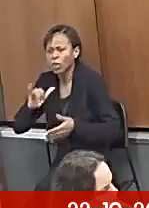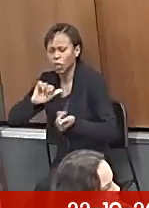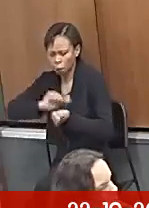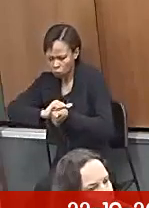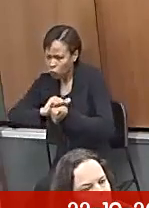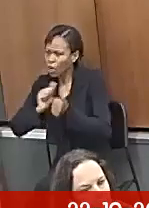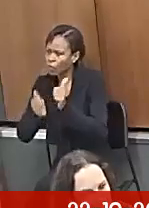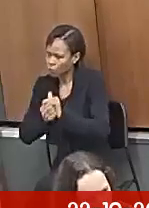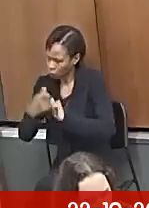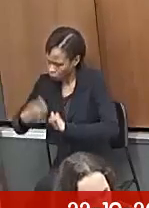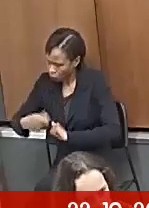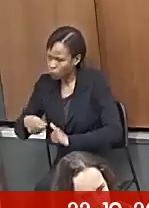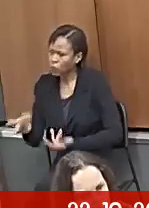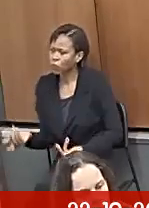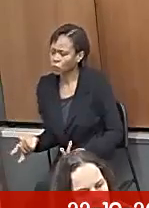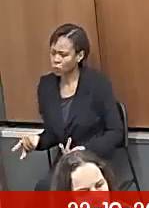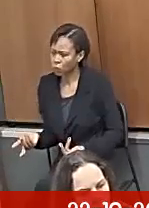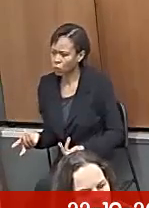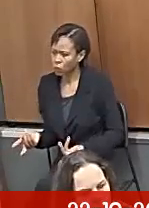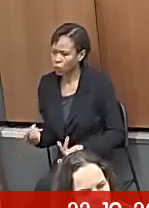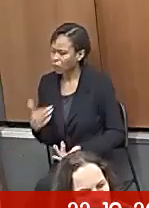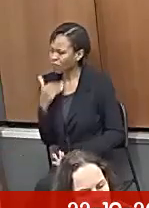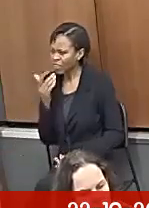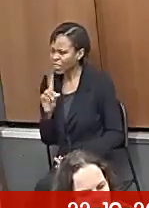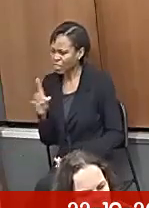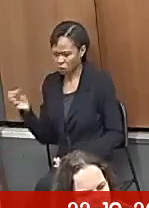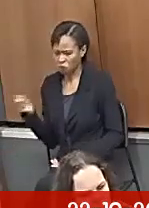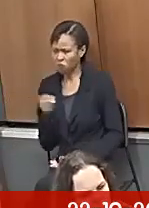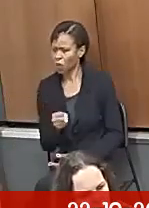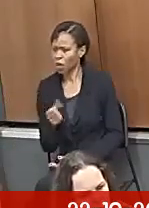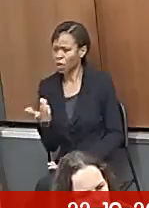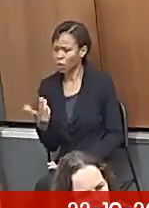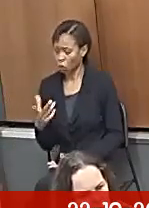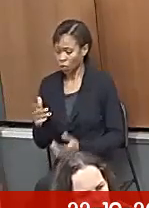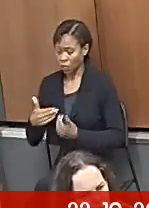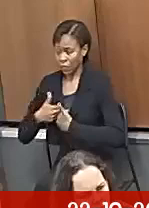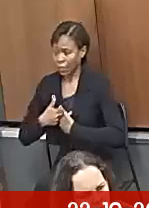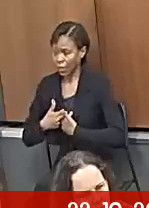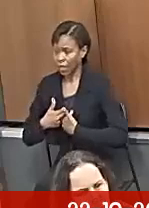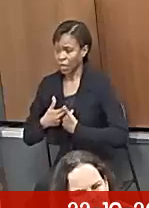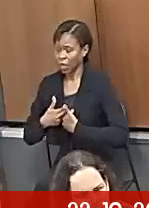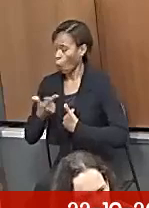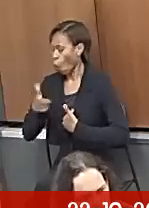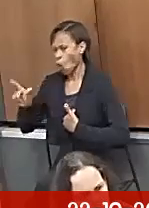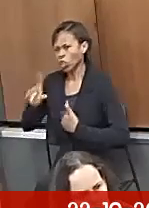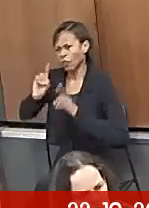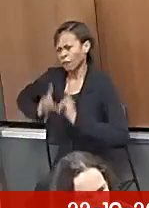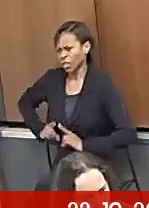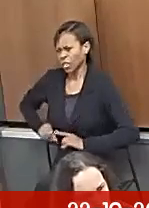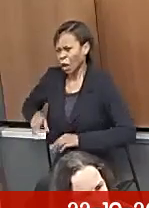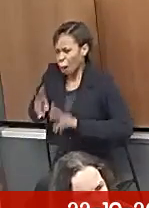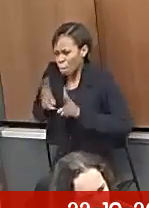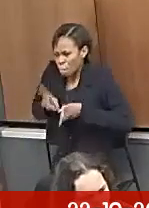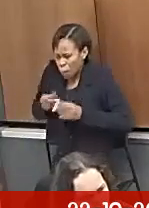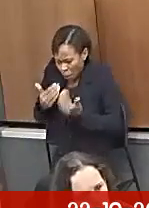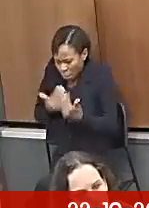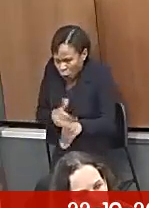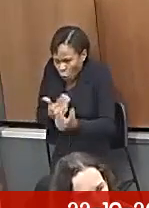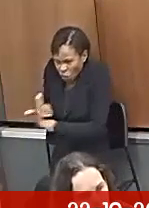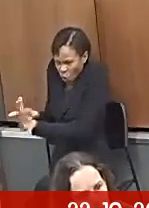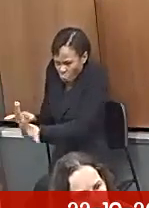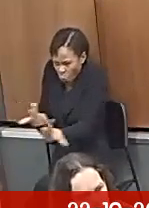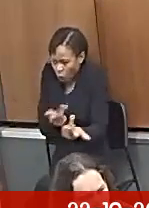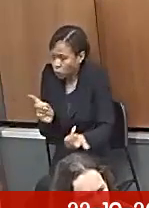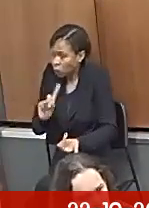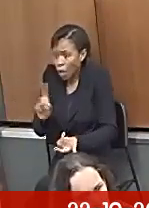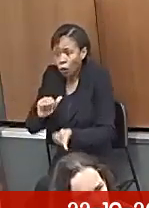adaptação. Não é querer que o menino com TEA ou outra deficiência tenha a mesma prova, a mesma matéria. Não, tem